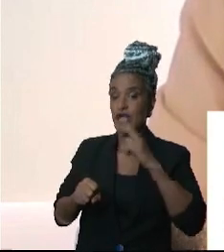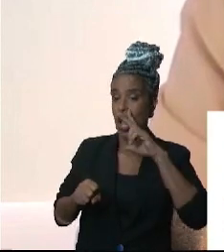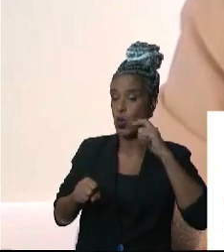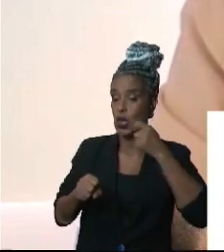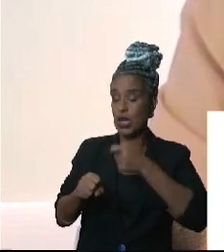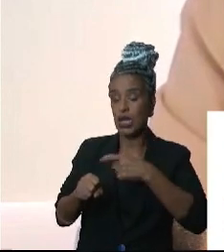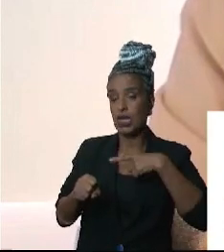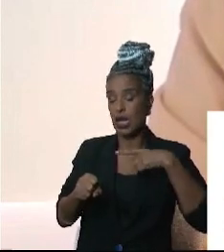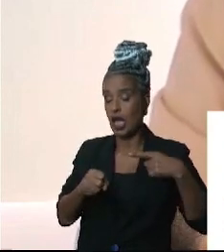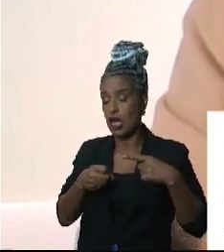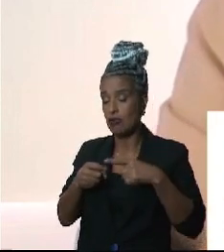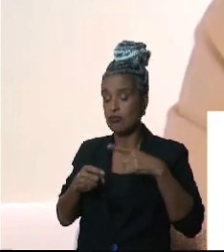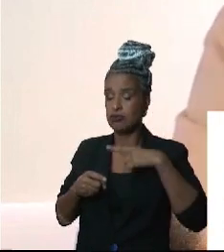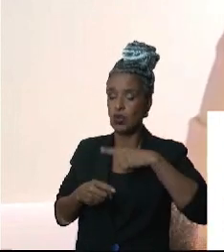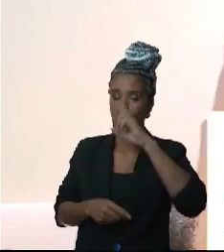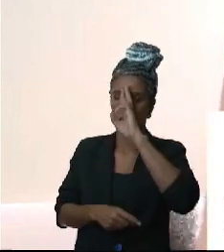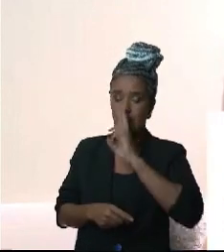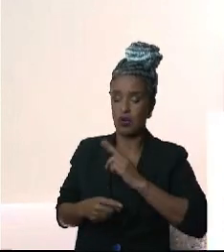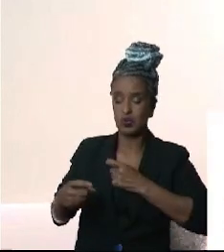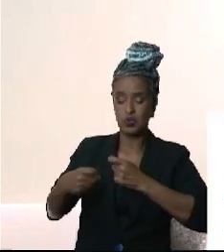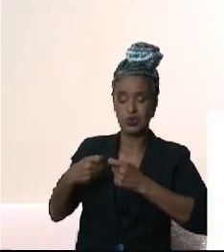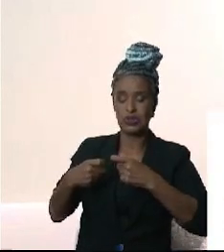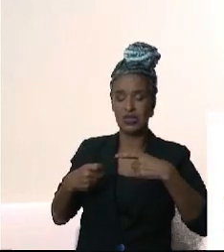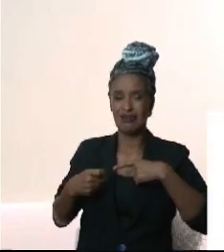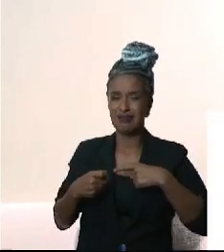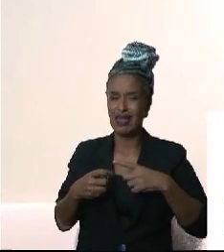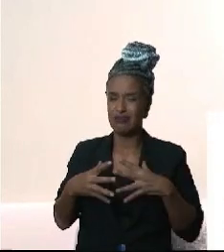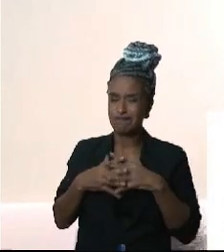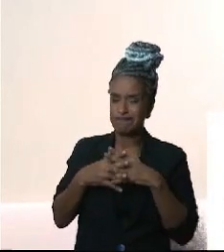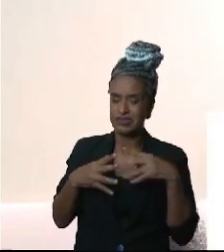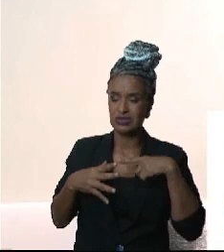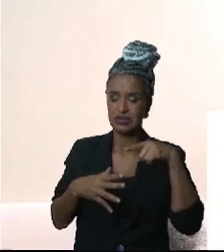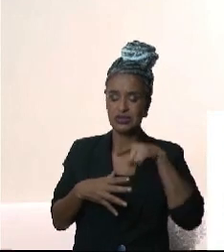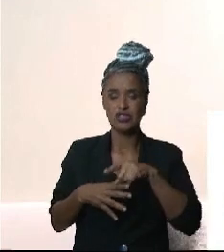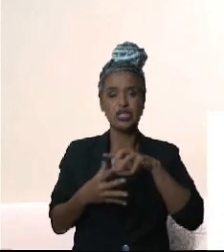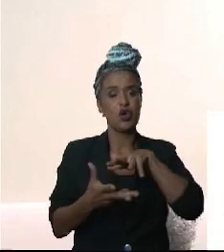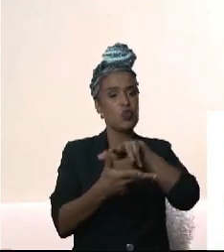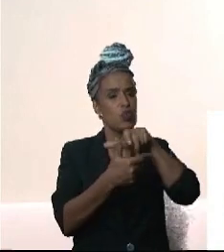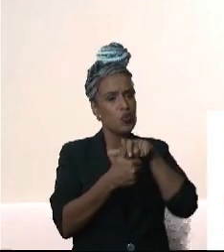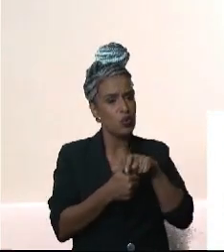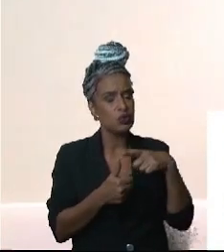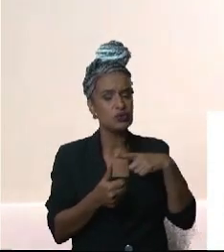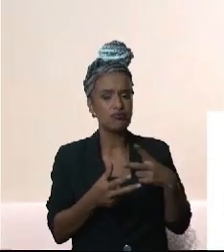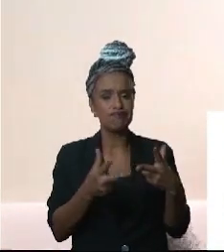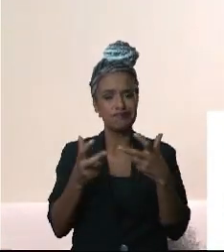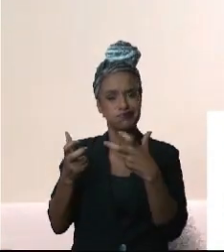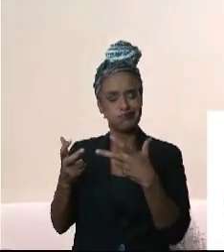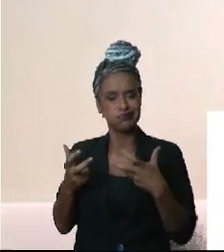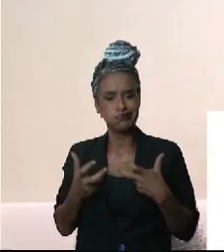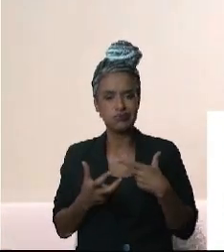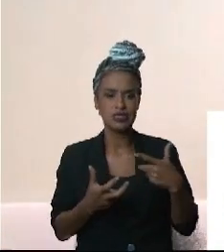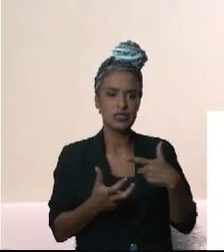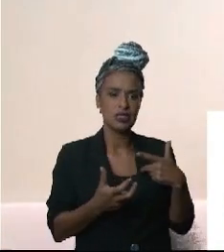à Ucrânia, os conflitos que já tínhamos no mundo, que era chamada